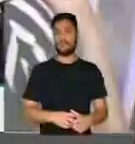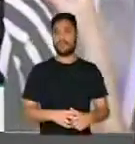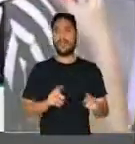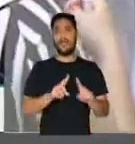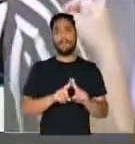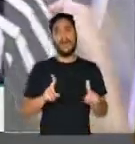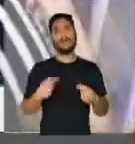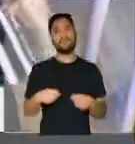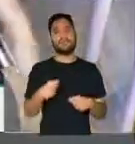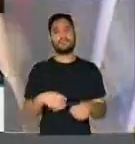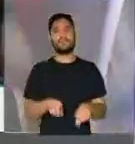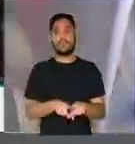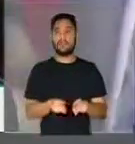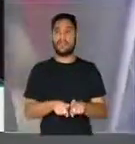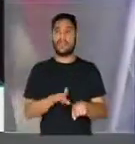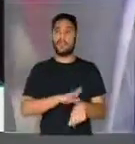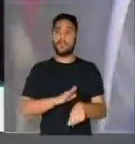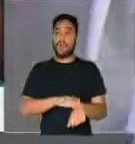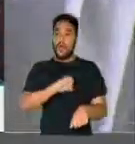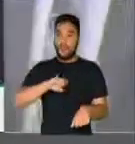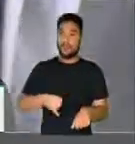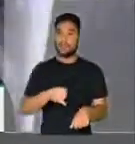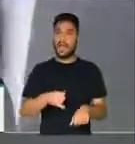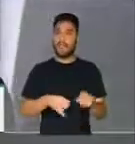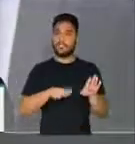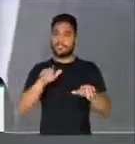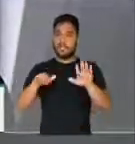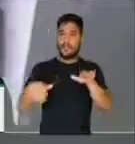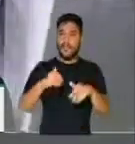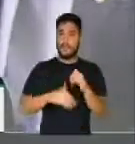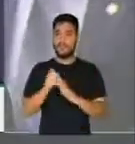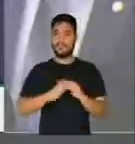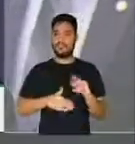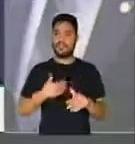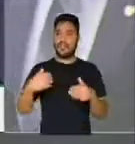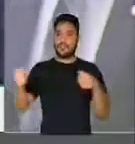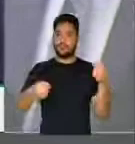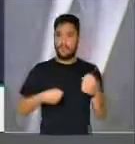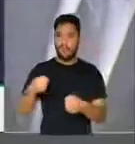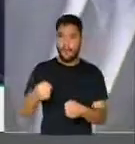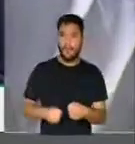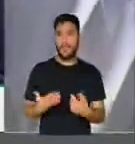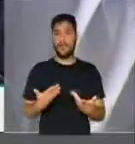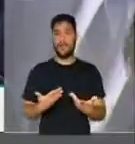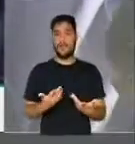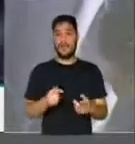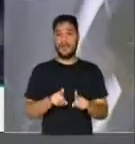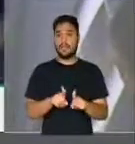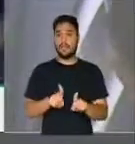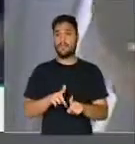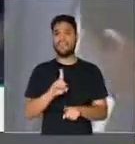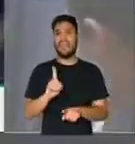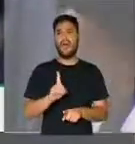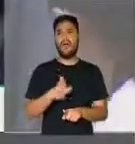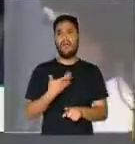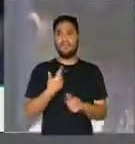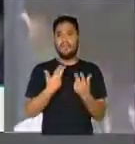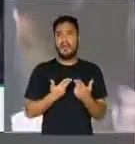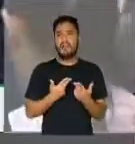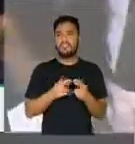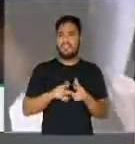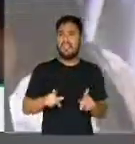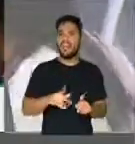mas temos que ter oportunidade de ouvir esses profissionais de educação e não tratar como tratou o senhor Dória,